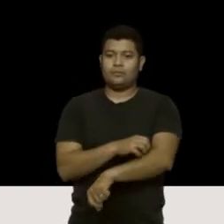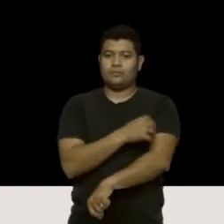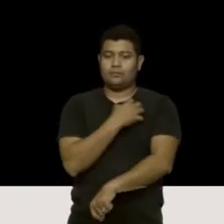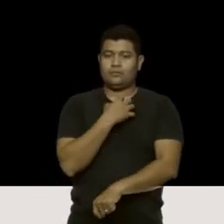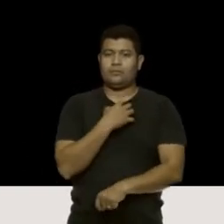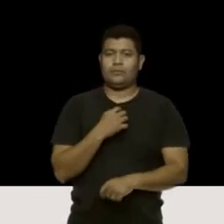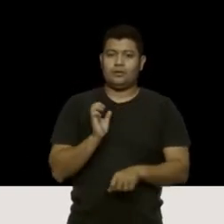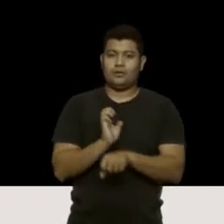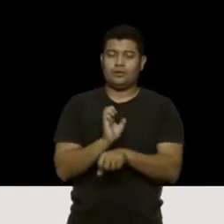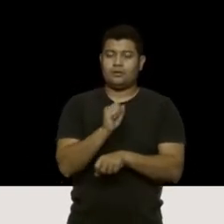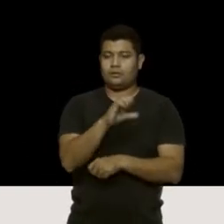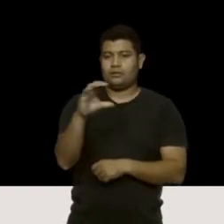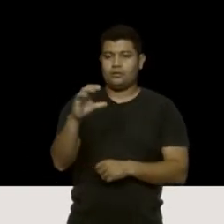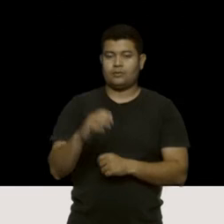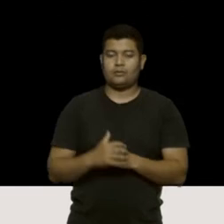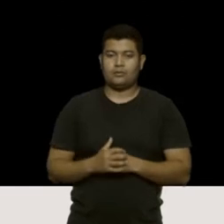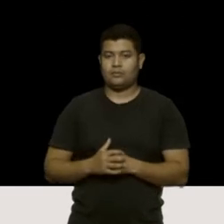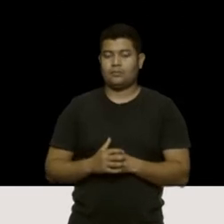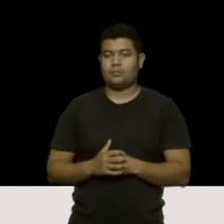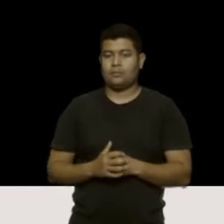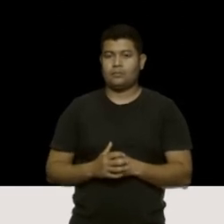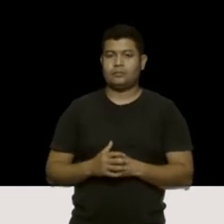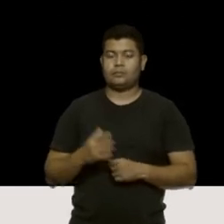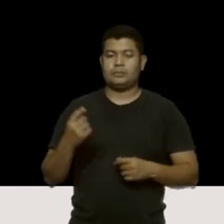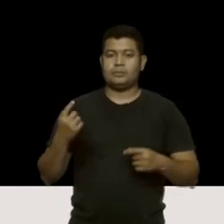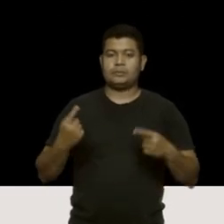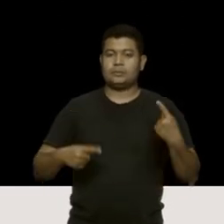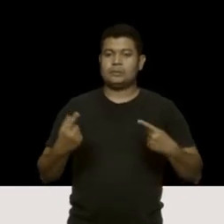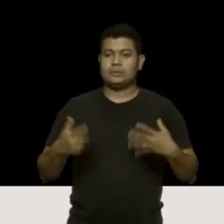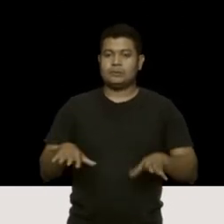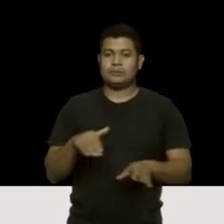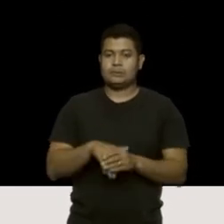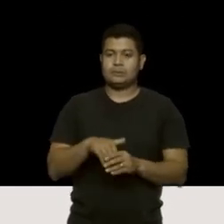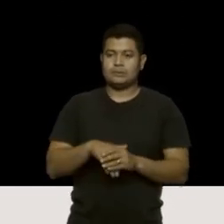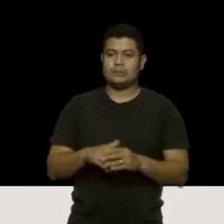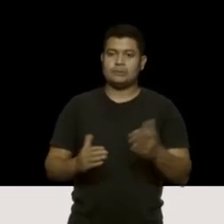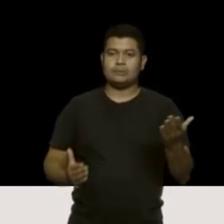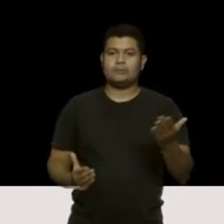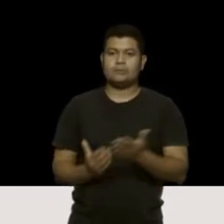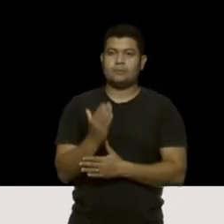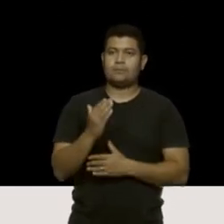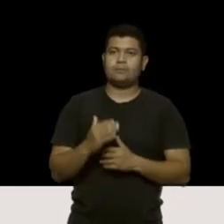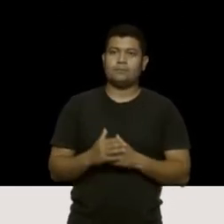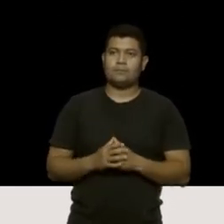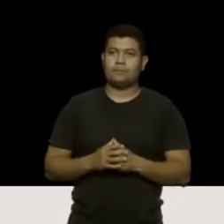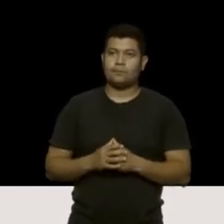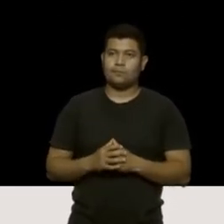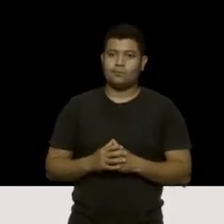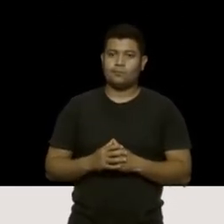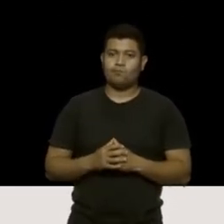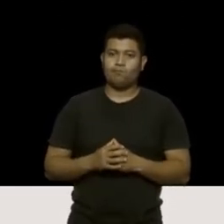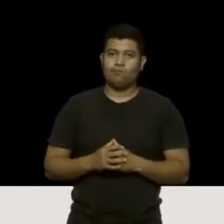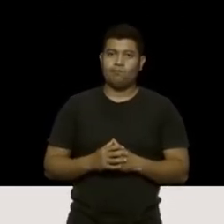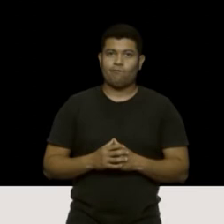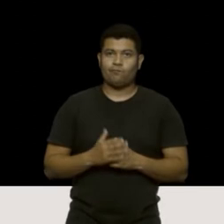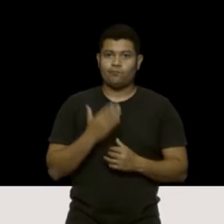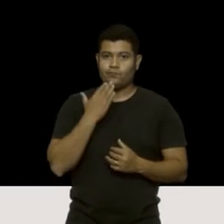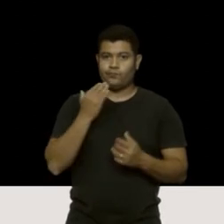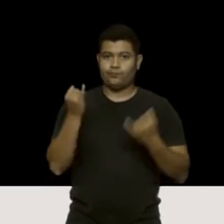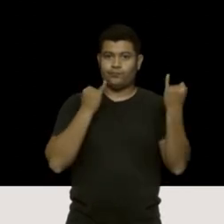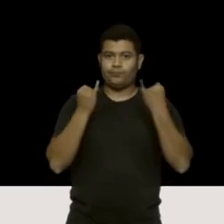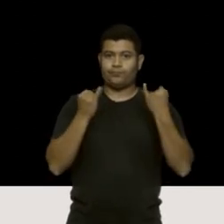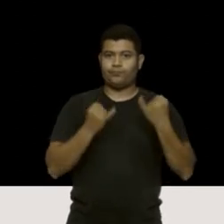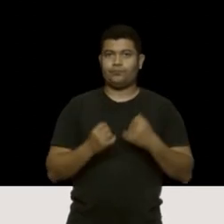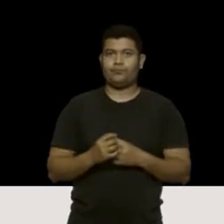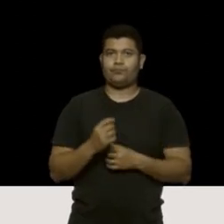Santa Catarina. Em discussão, em votação, aprovado. Pedido de